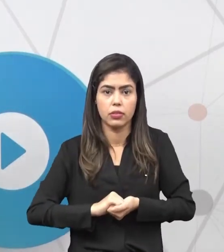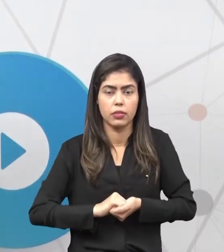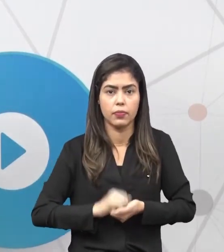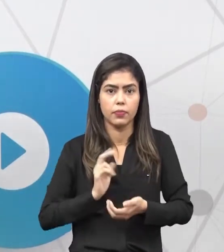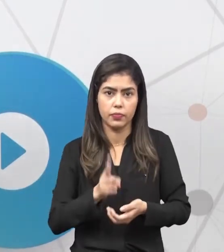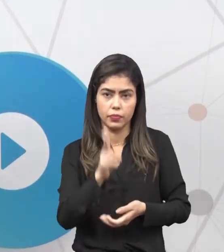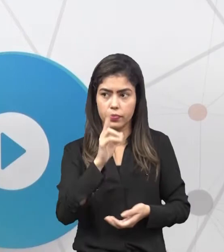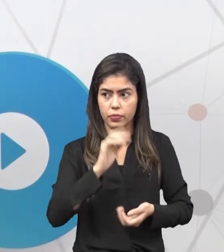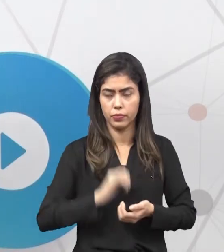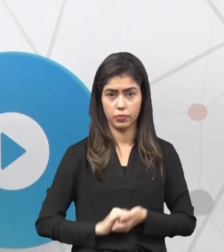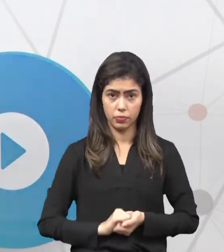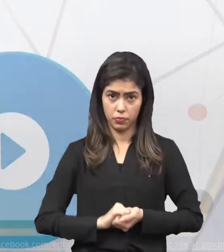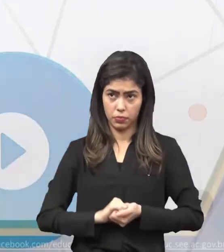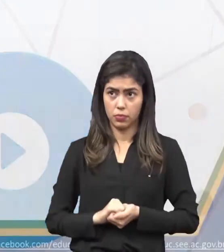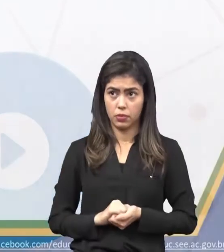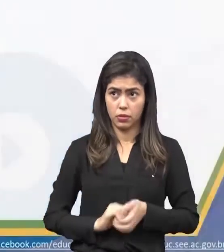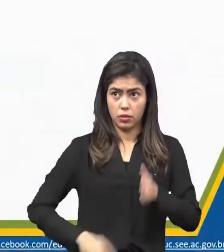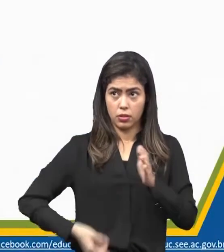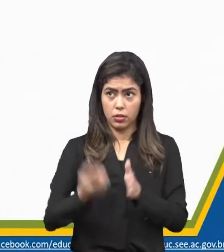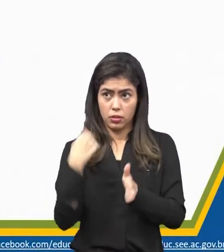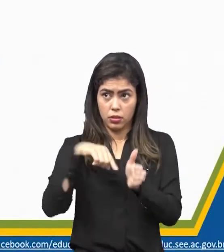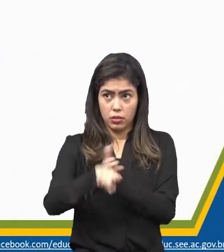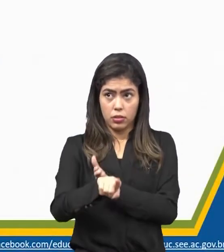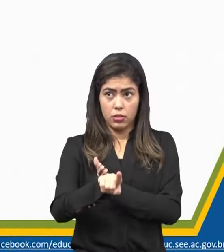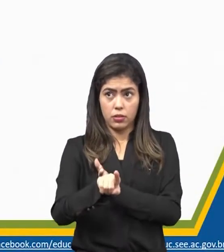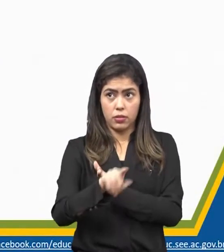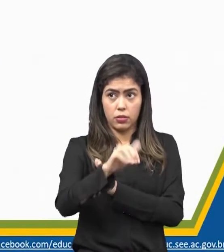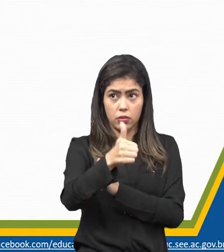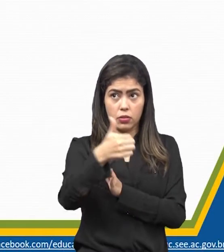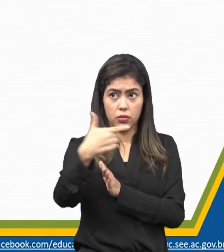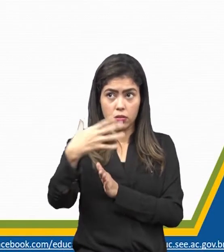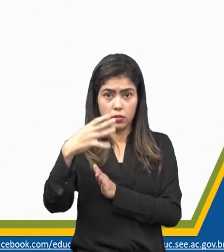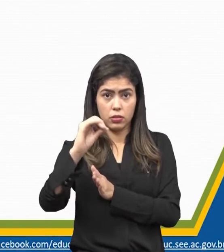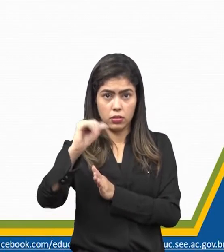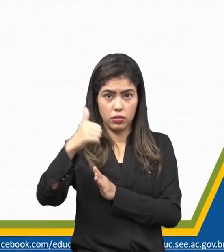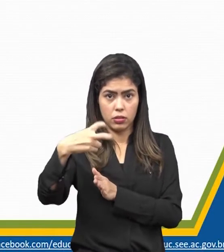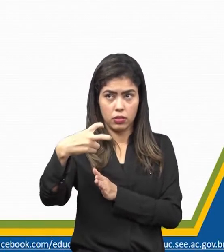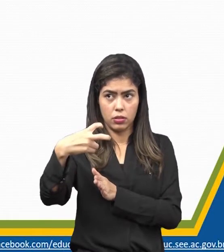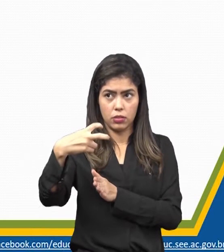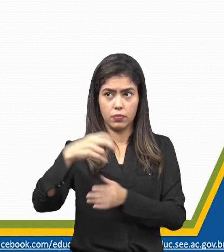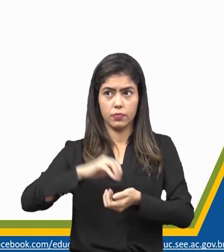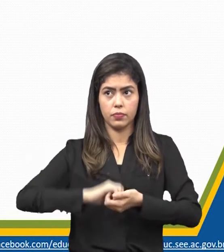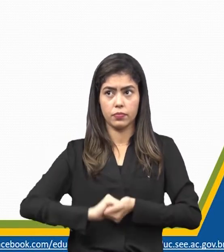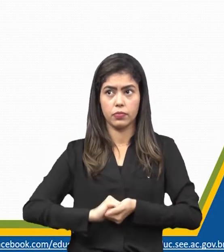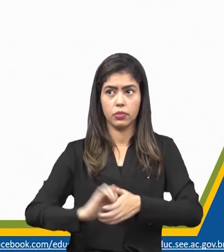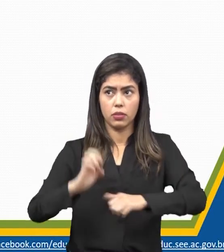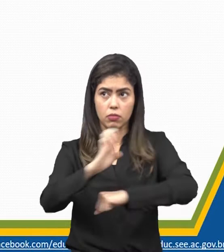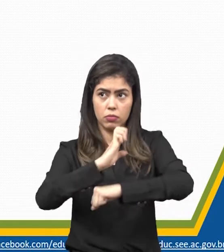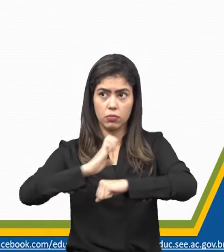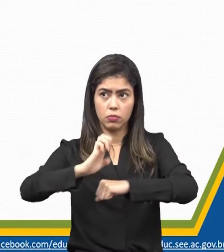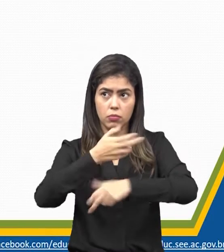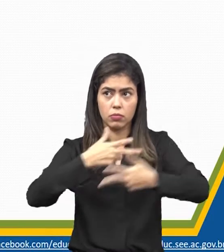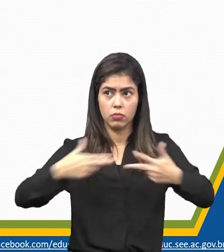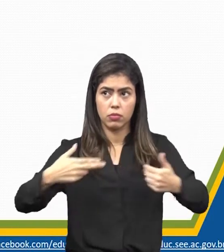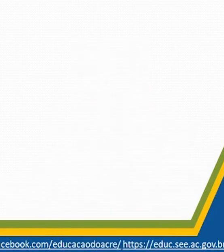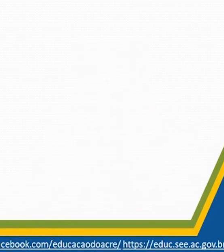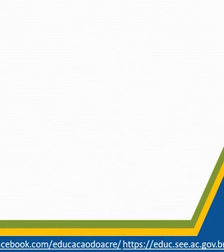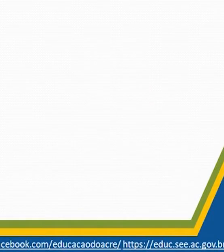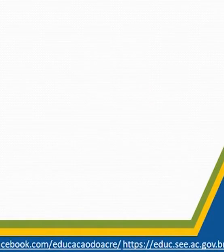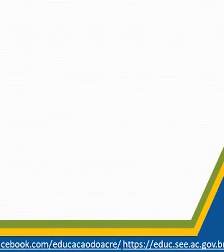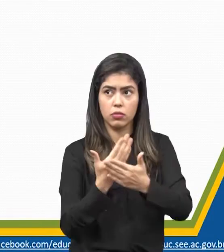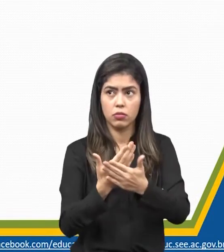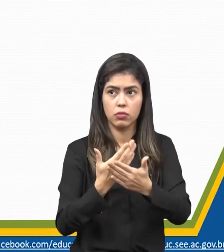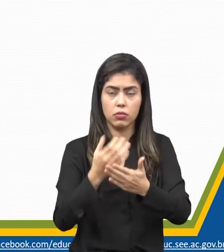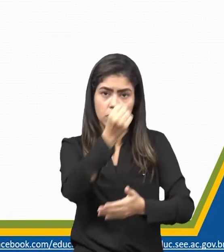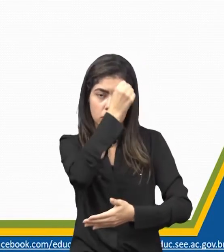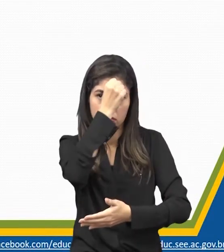poder seguir. Uma questão aí da Unimontes de 2015. Vamos lá. O Estado, objeto de